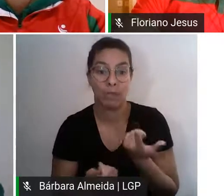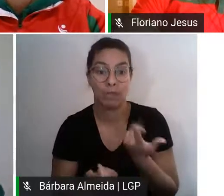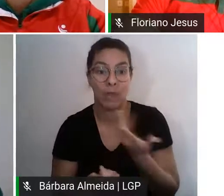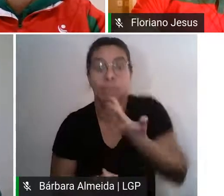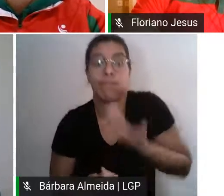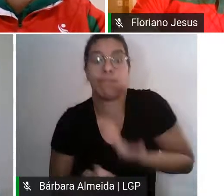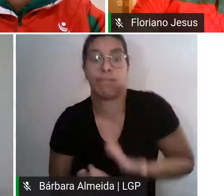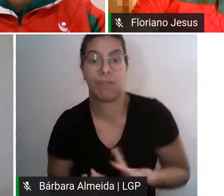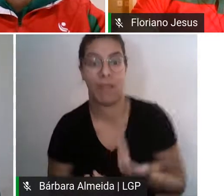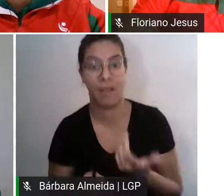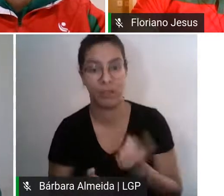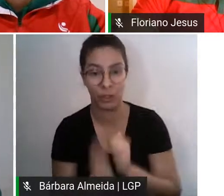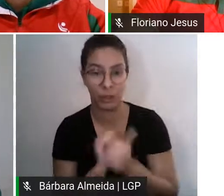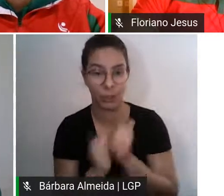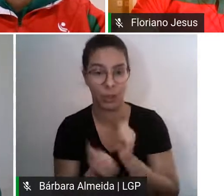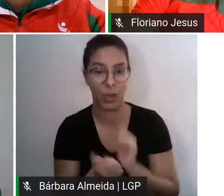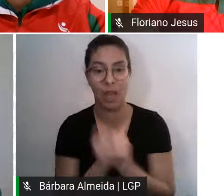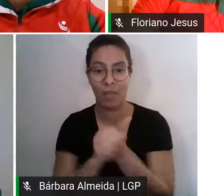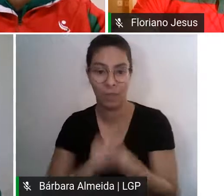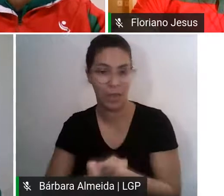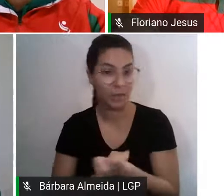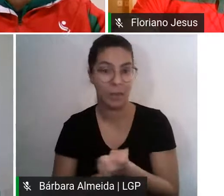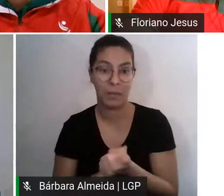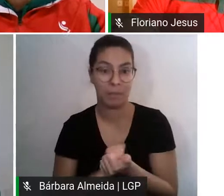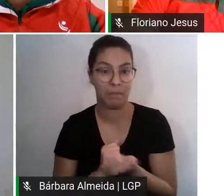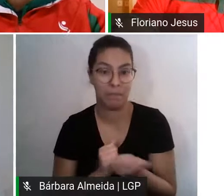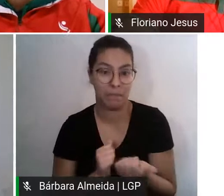desporto adaptado. Portanto, foi uma oportunidade